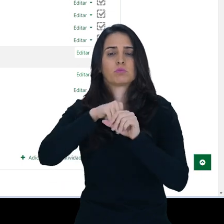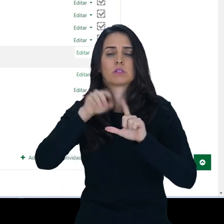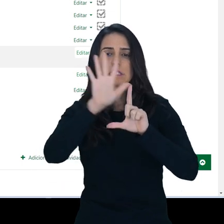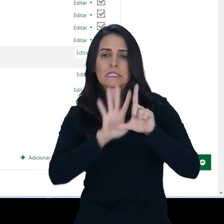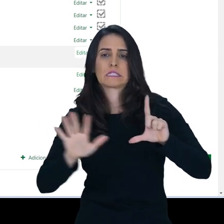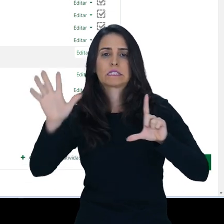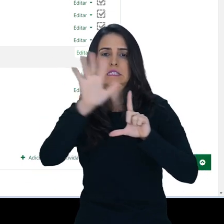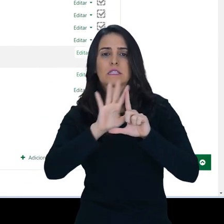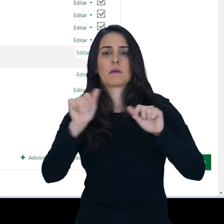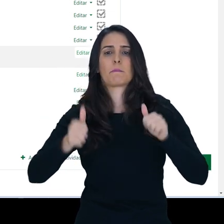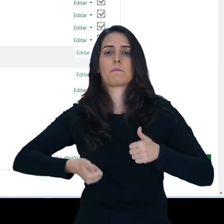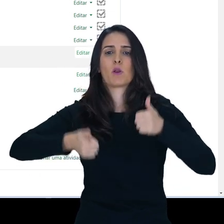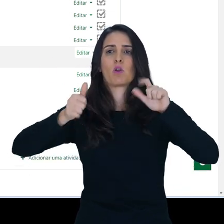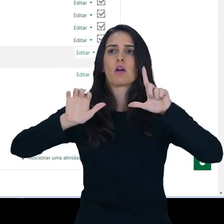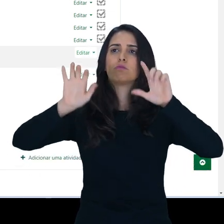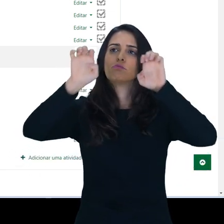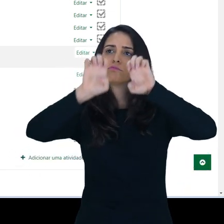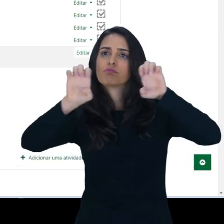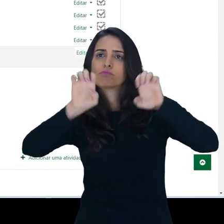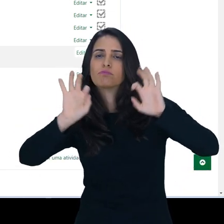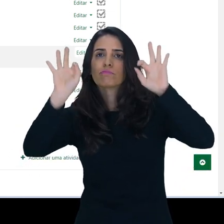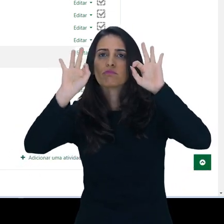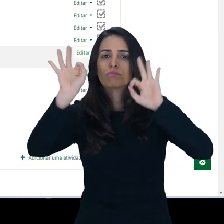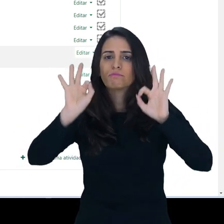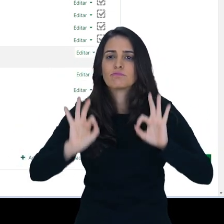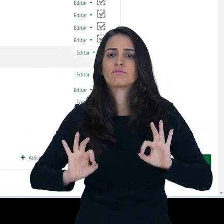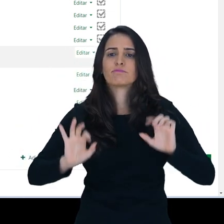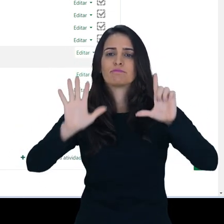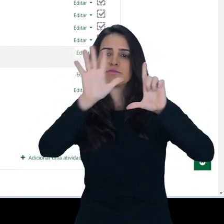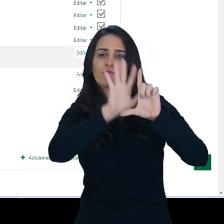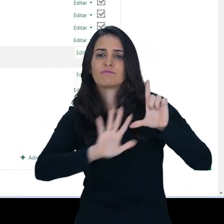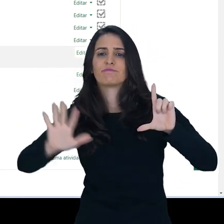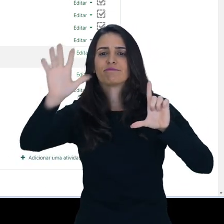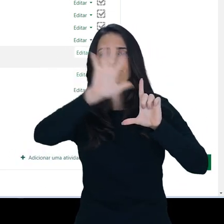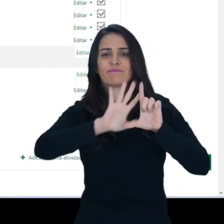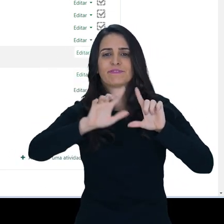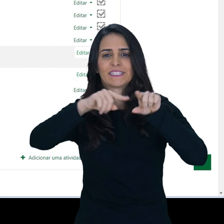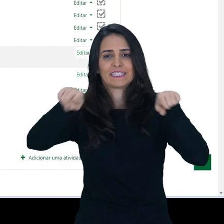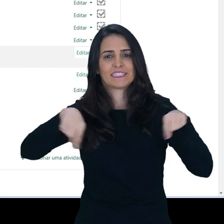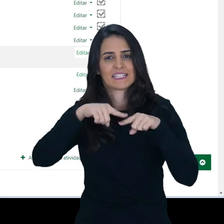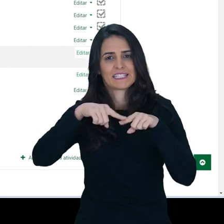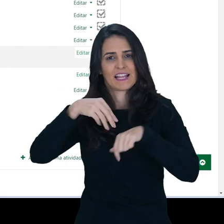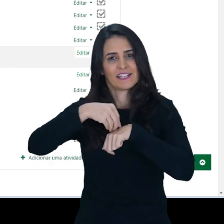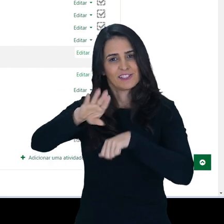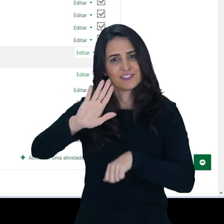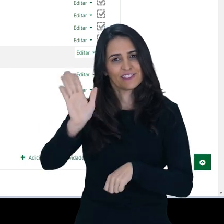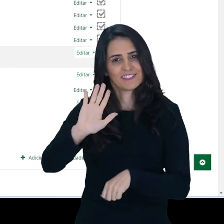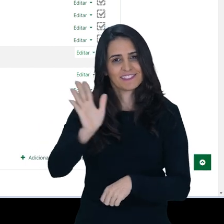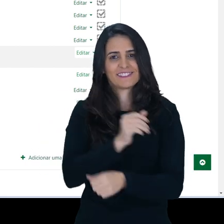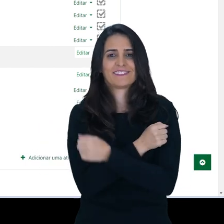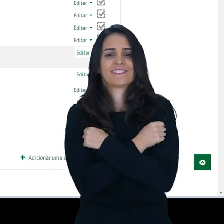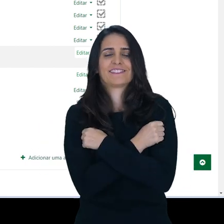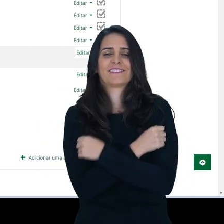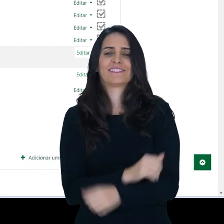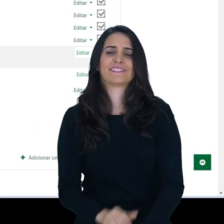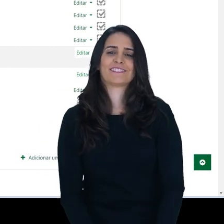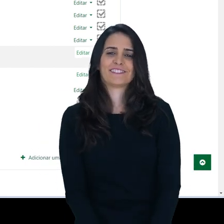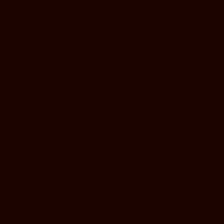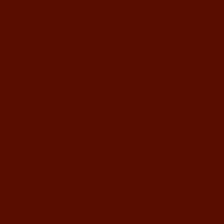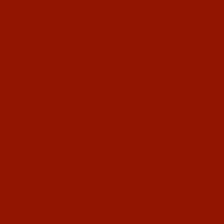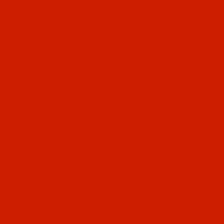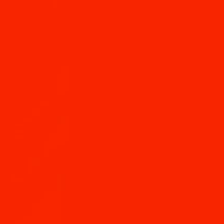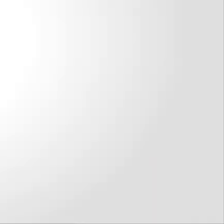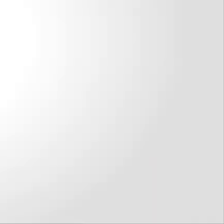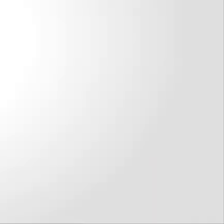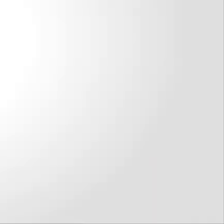utilizado para melhorar o padrão visual aqui das nossas salas. Então essa foi a dica, abraço!